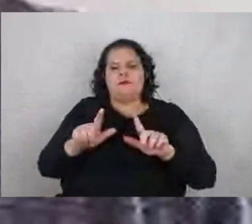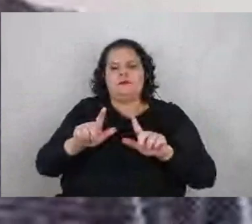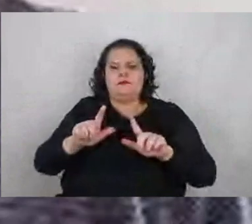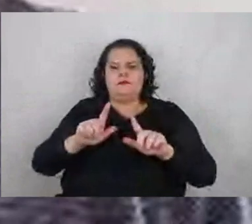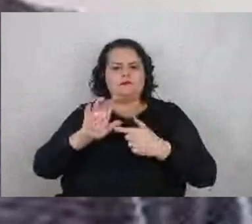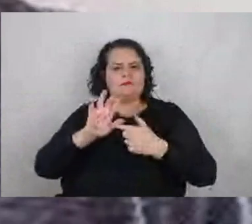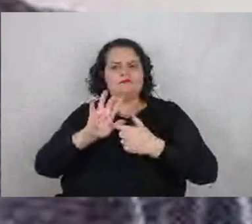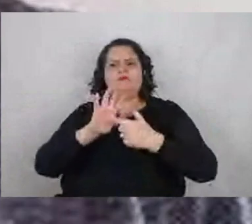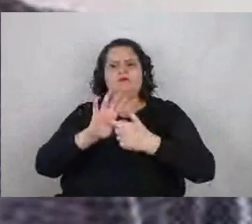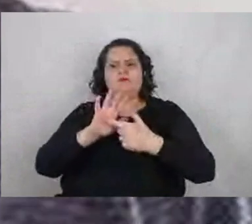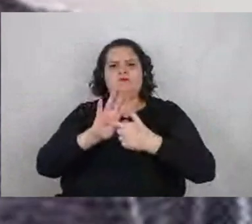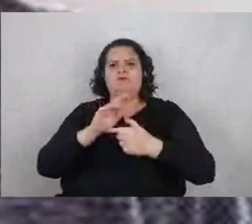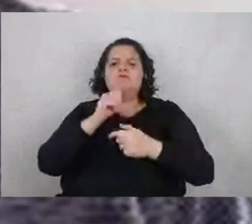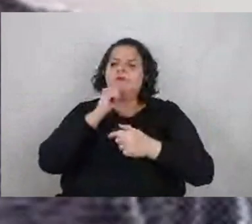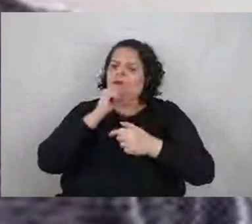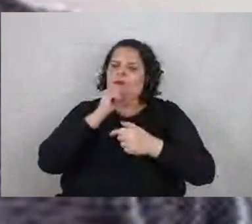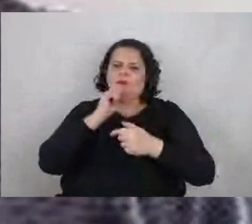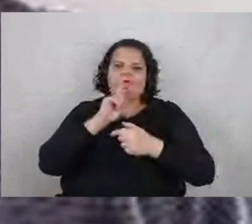Estou.